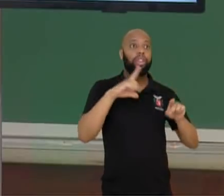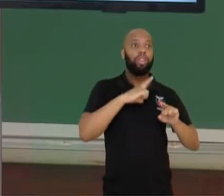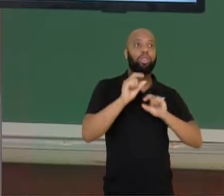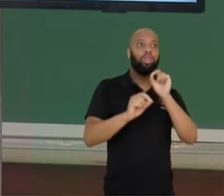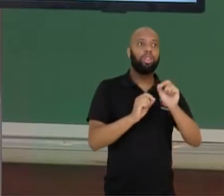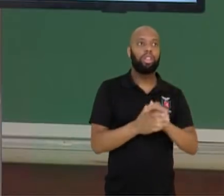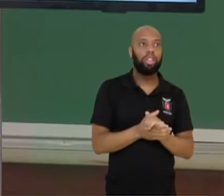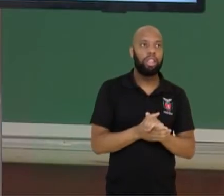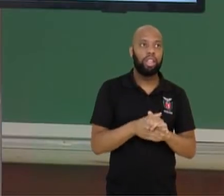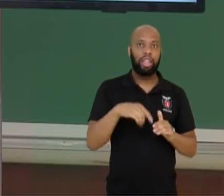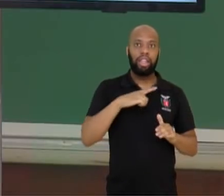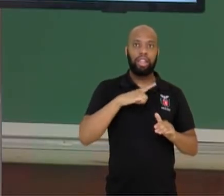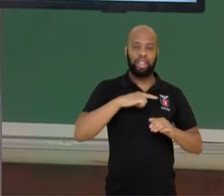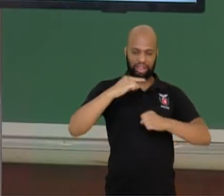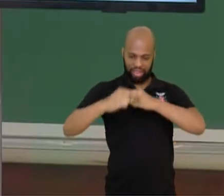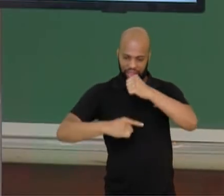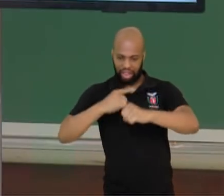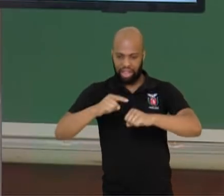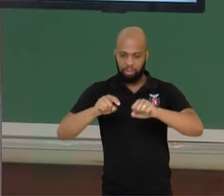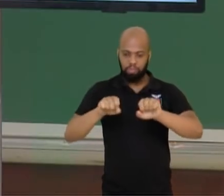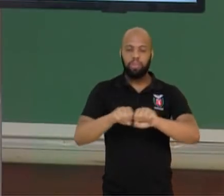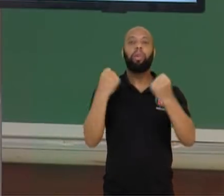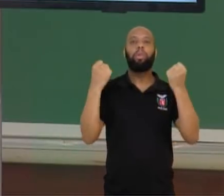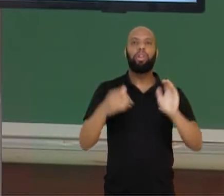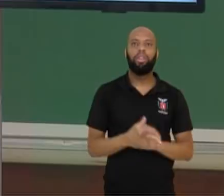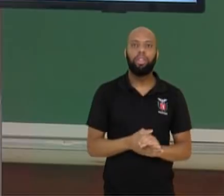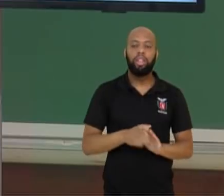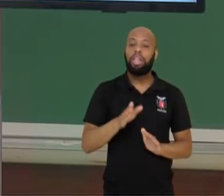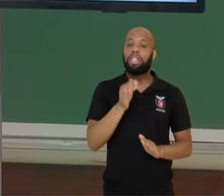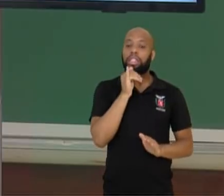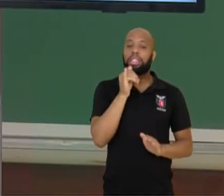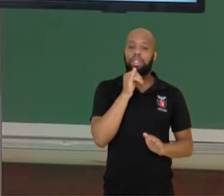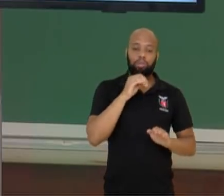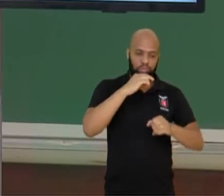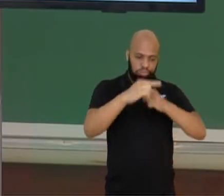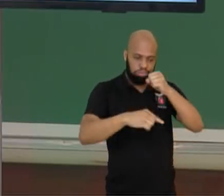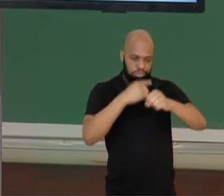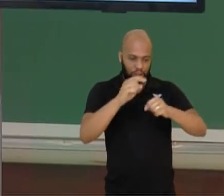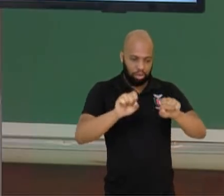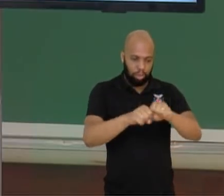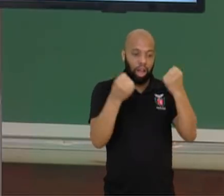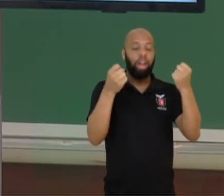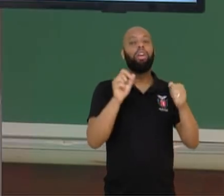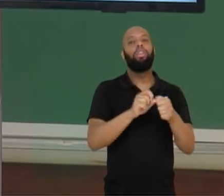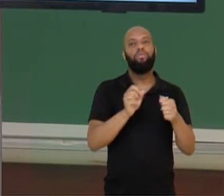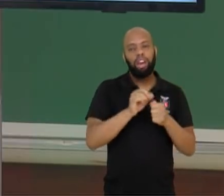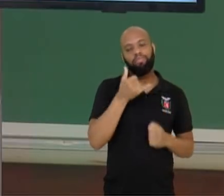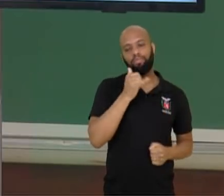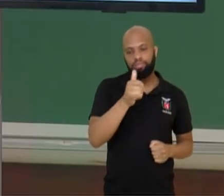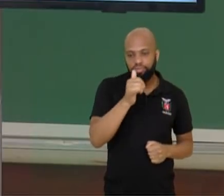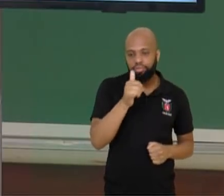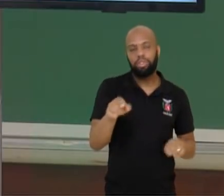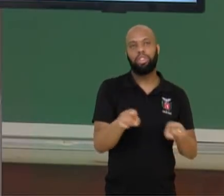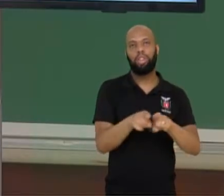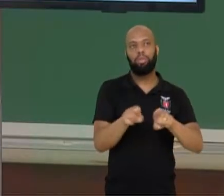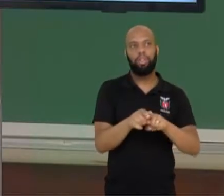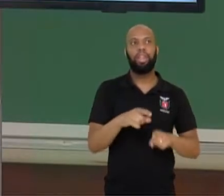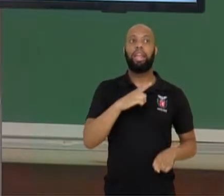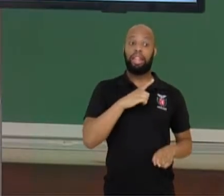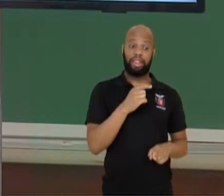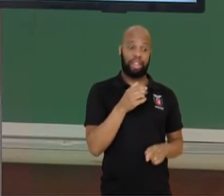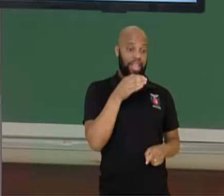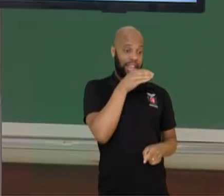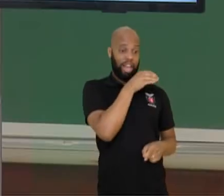né, da quebra de átomos. Então, os átomos, quando eles se quebram, eles geram essa energia térmica. Tá? Então, não tem algo aquecendo ali,